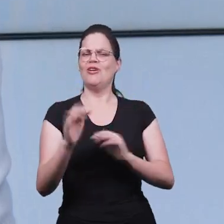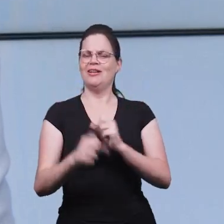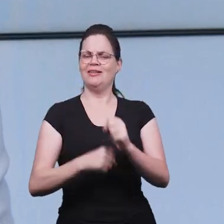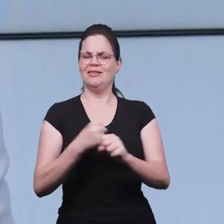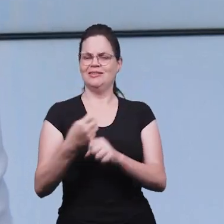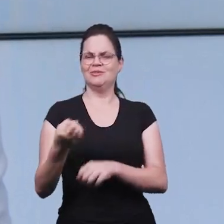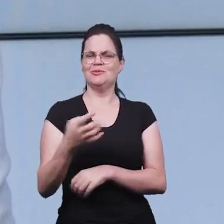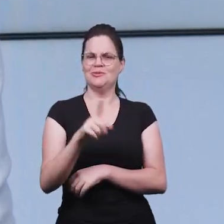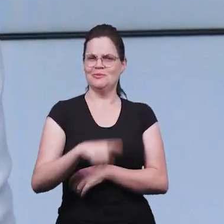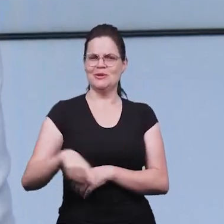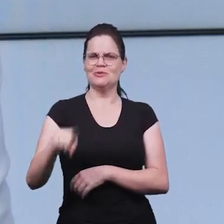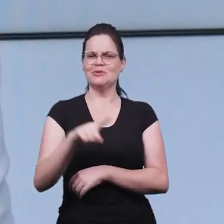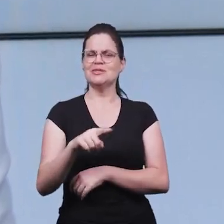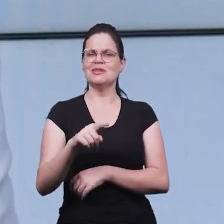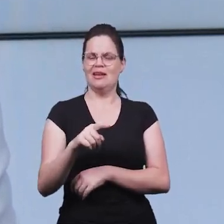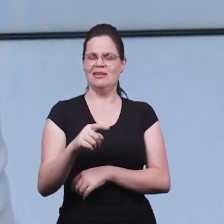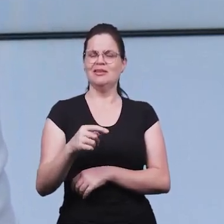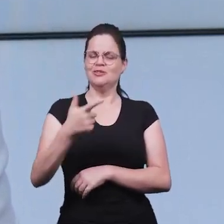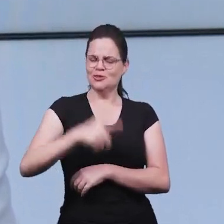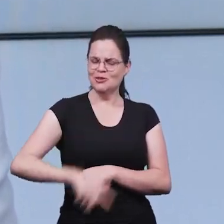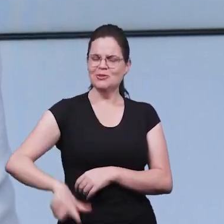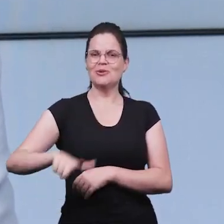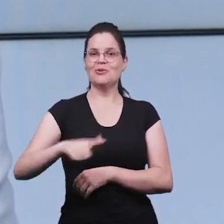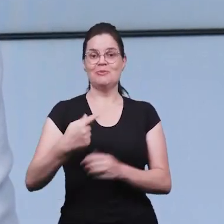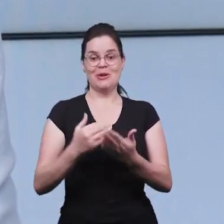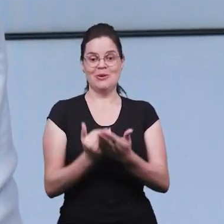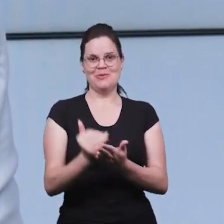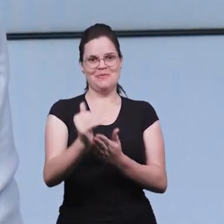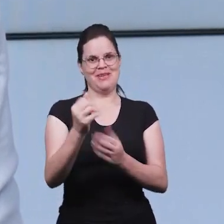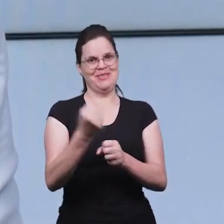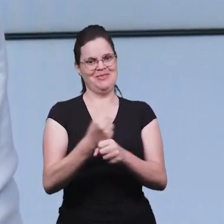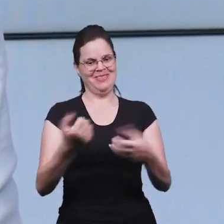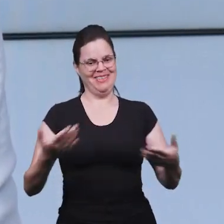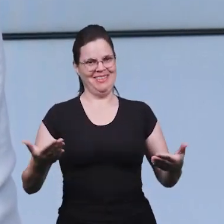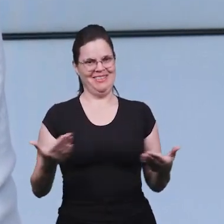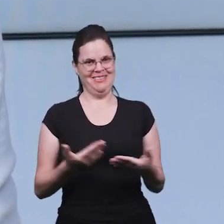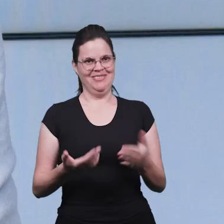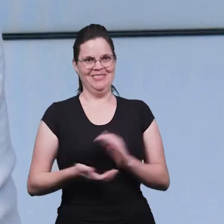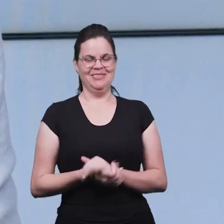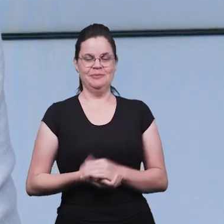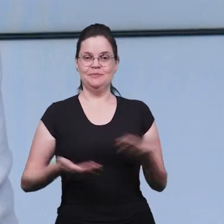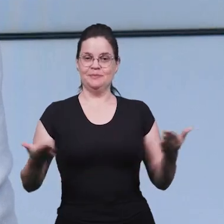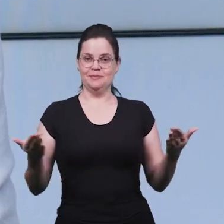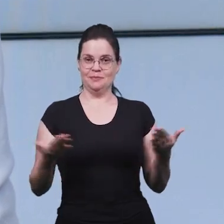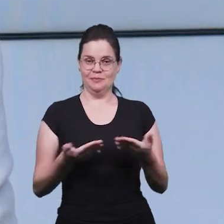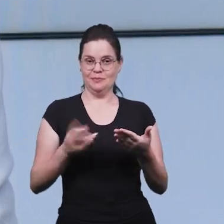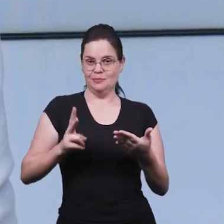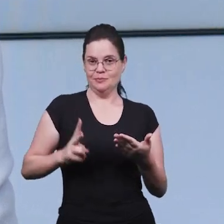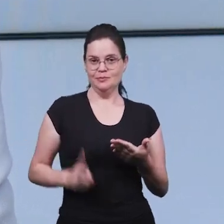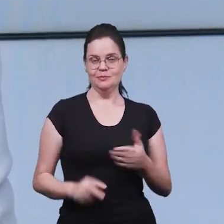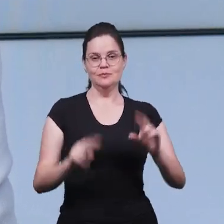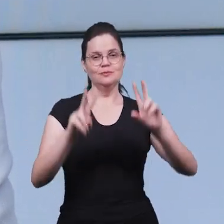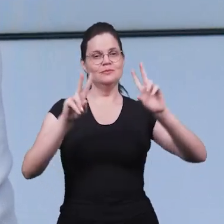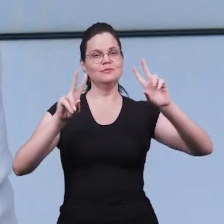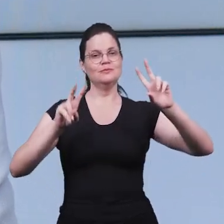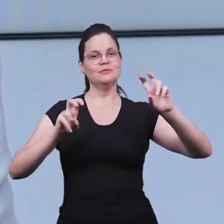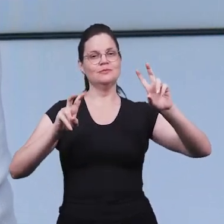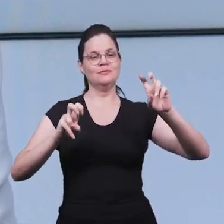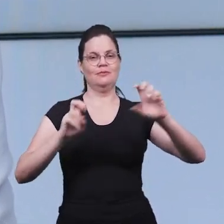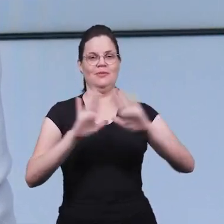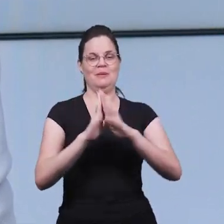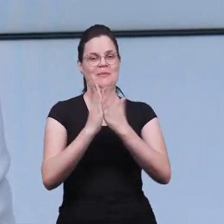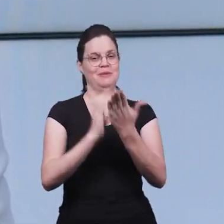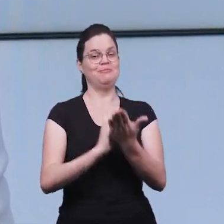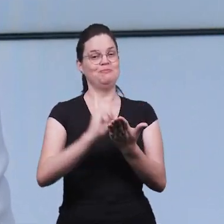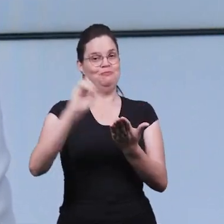Novo no programa anterior, desejamos novamente para você, o ano está só começando. E a gente volta aqui para continuar abordando